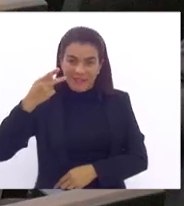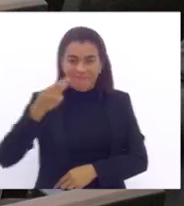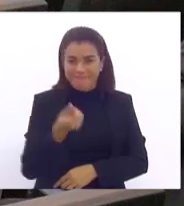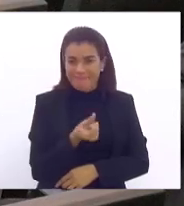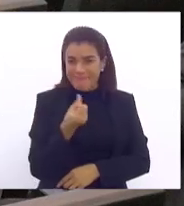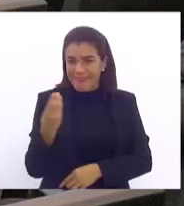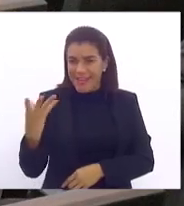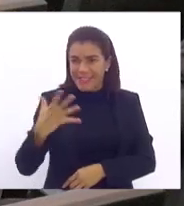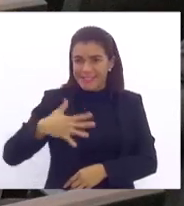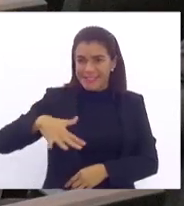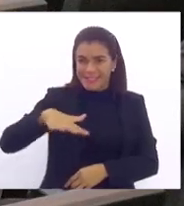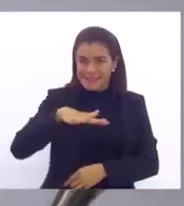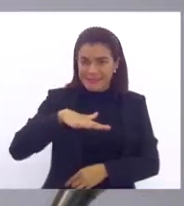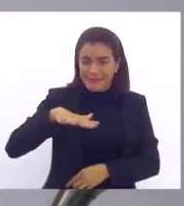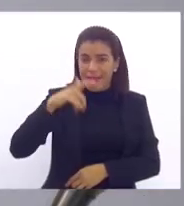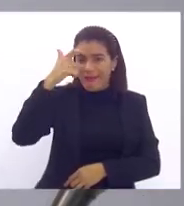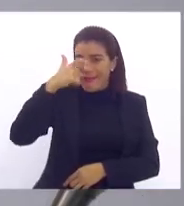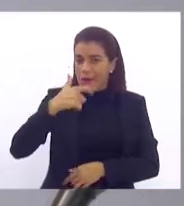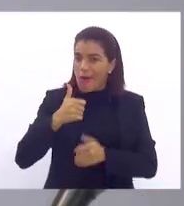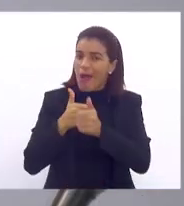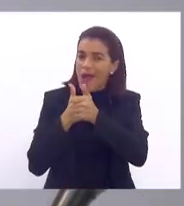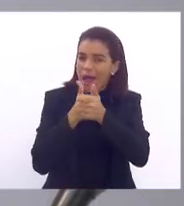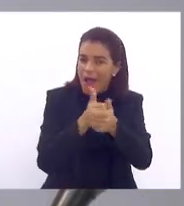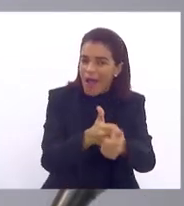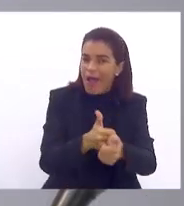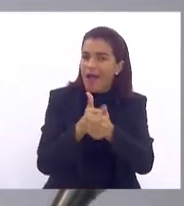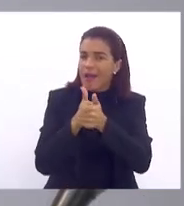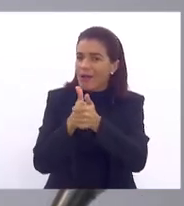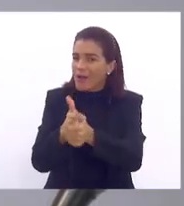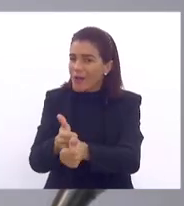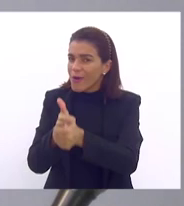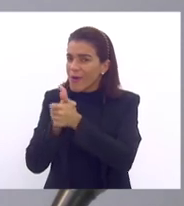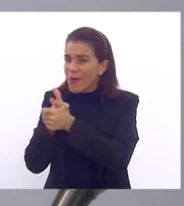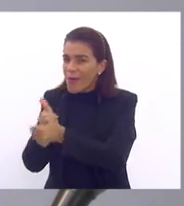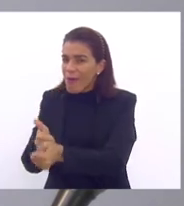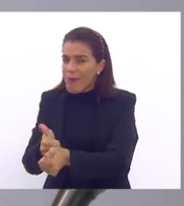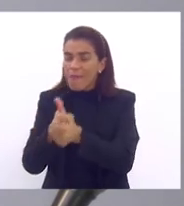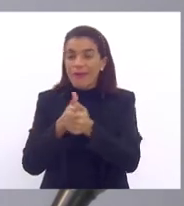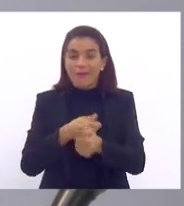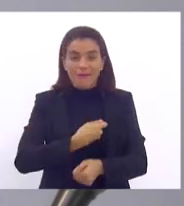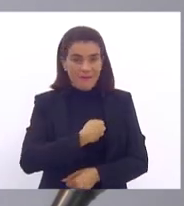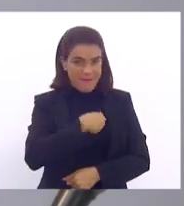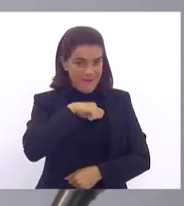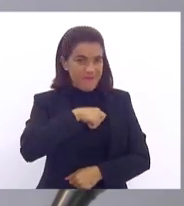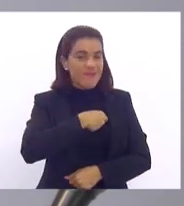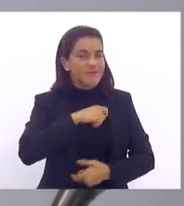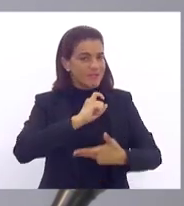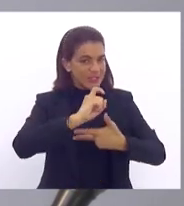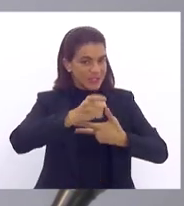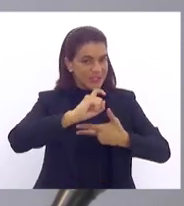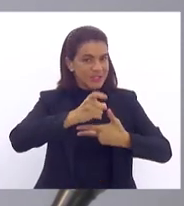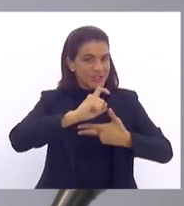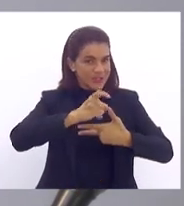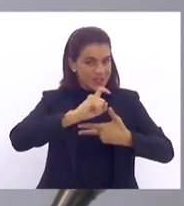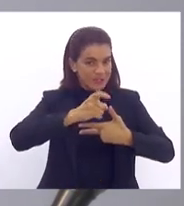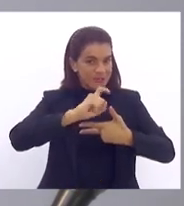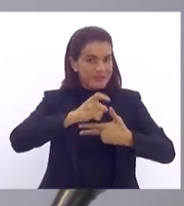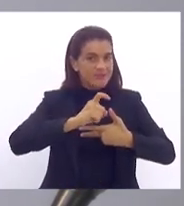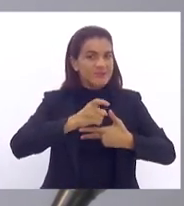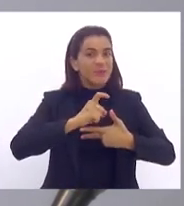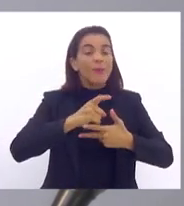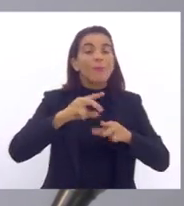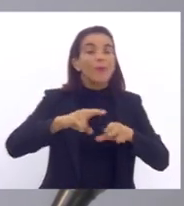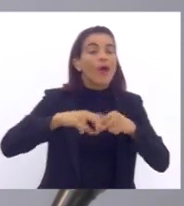vezes eu acompanho e fiscalizo o poder executiva em cima do